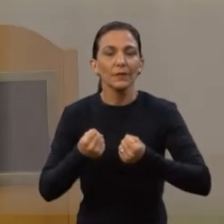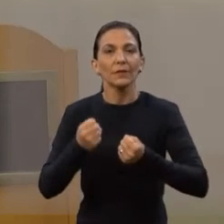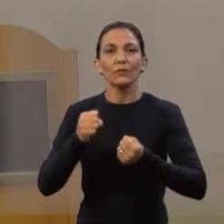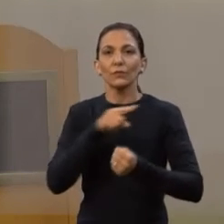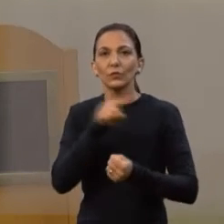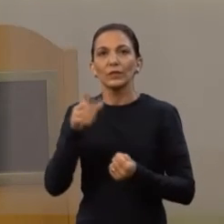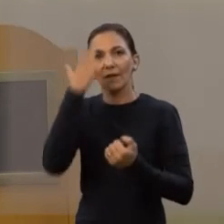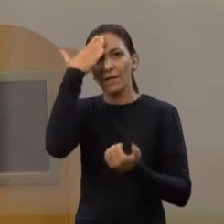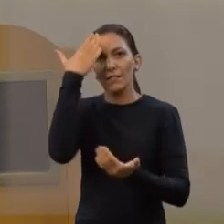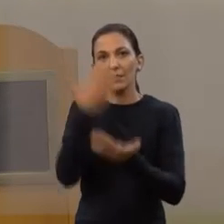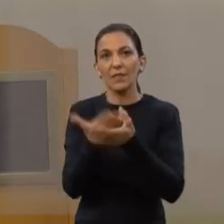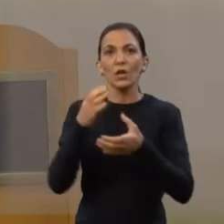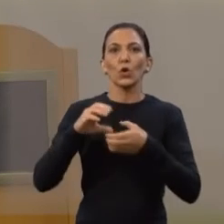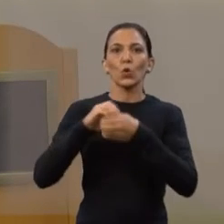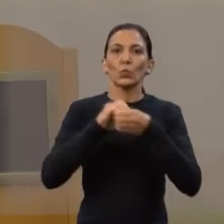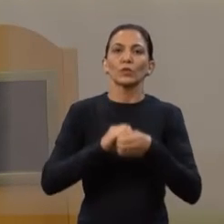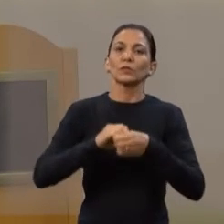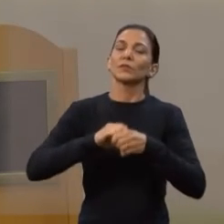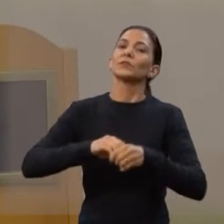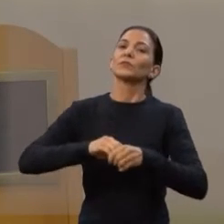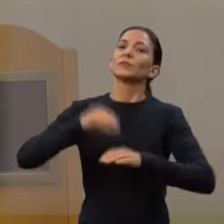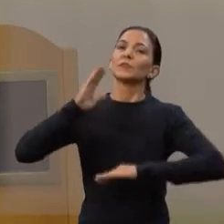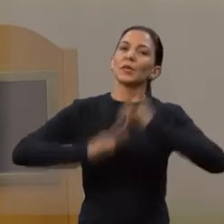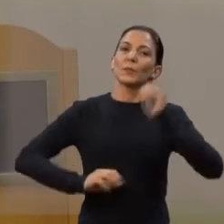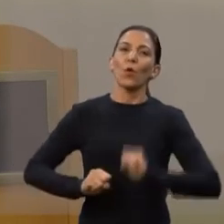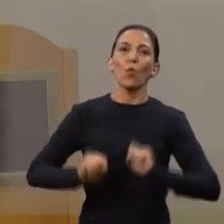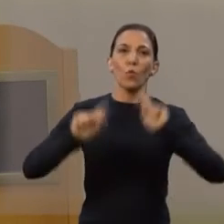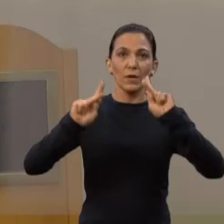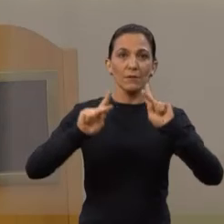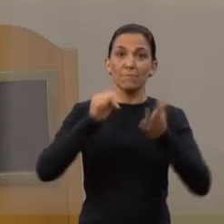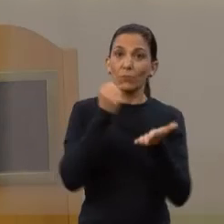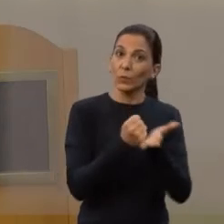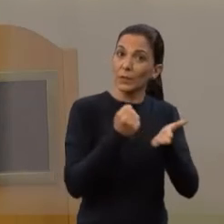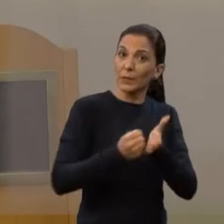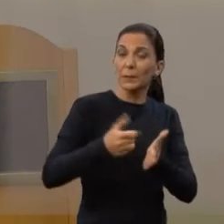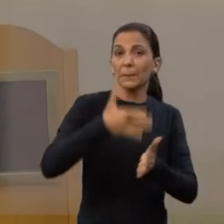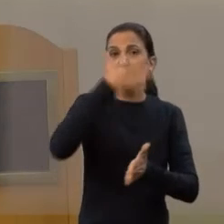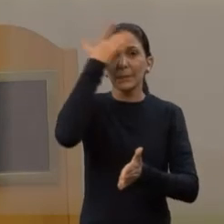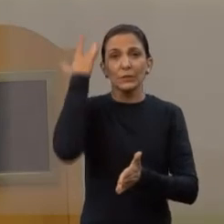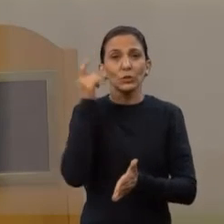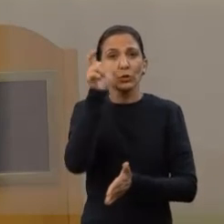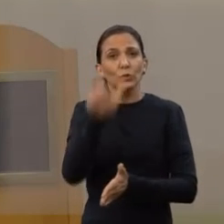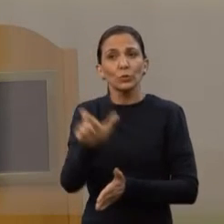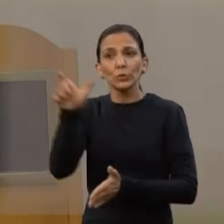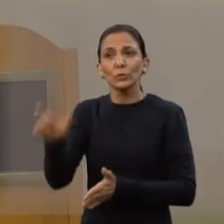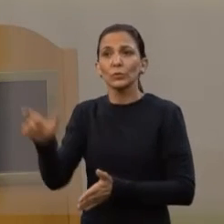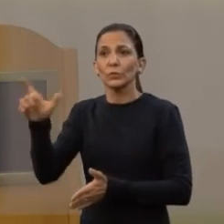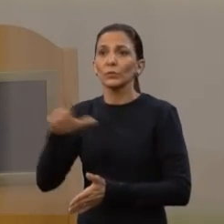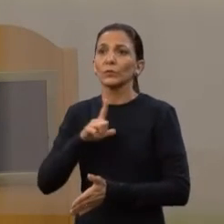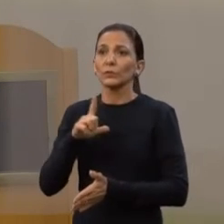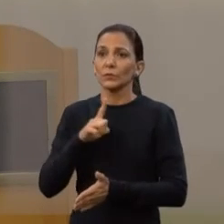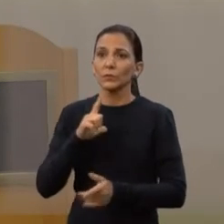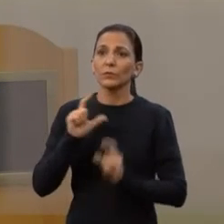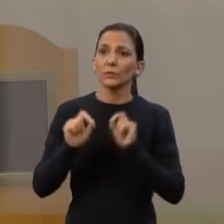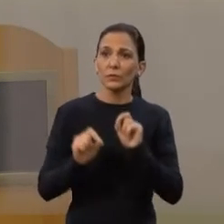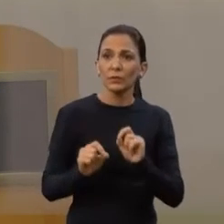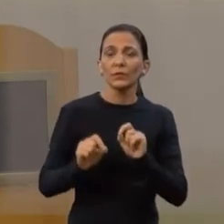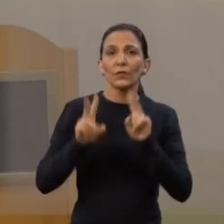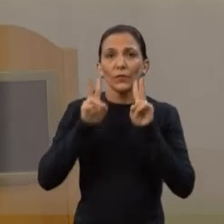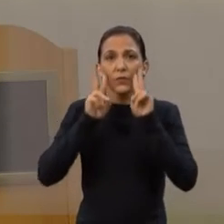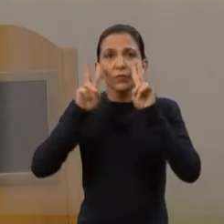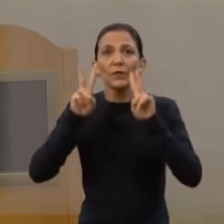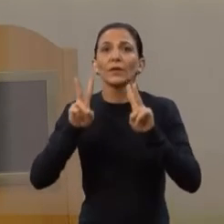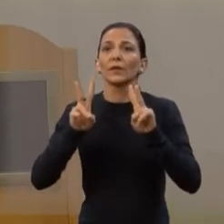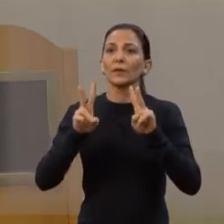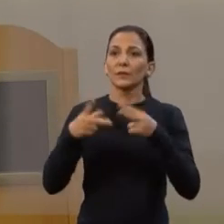a todo momento que a cooperativa daria certo hoje empregando mão de obra de várias pessoas eu acompanhei de trabalho belíssimo que vocês podem ver algumas